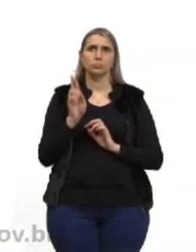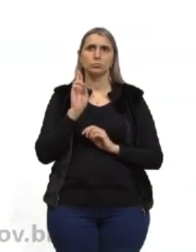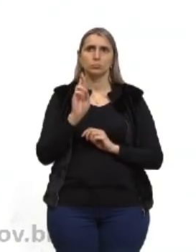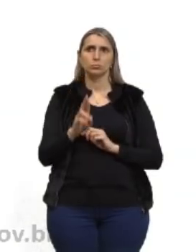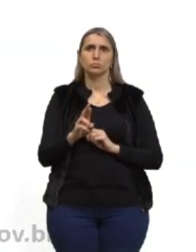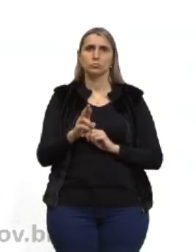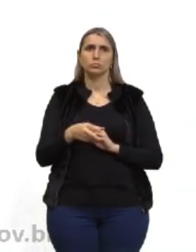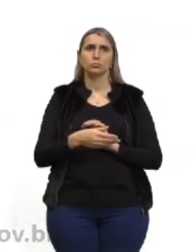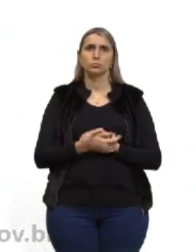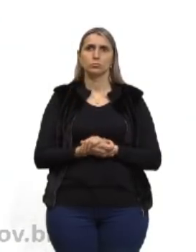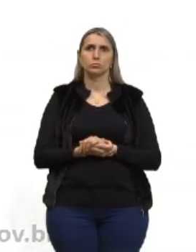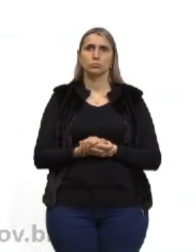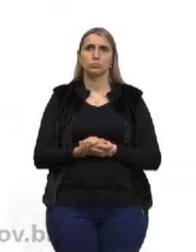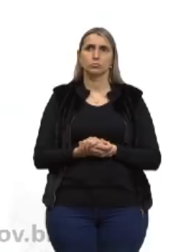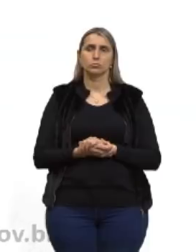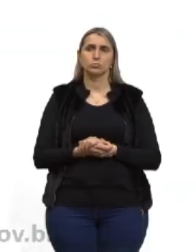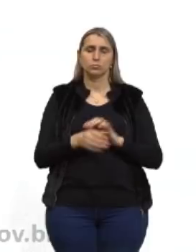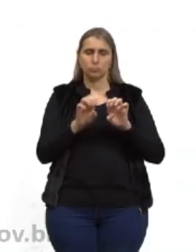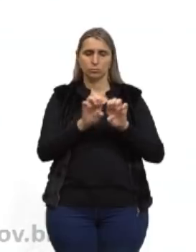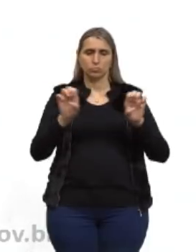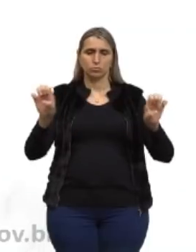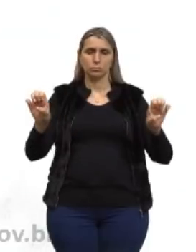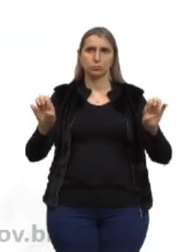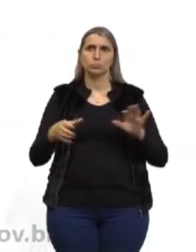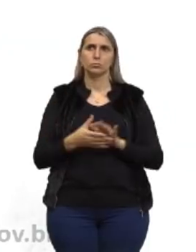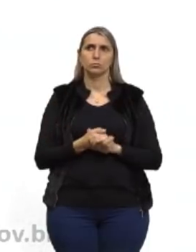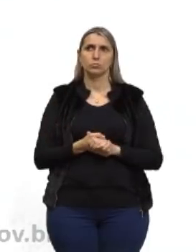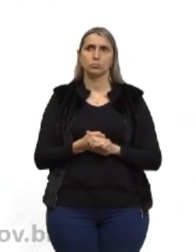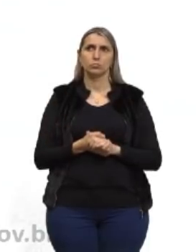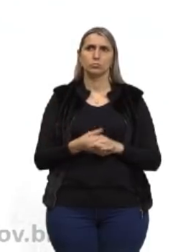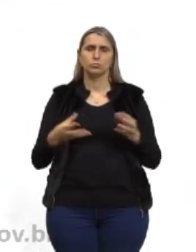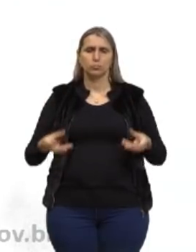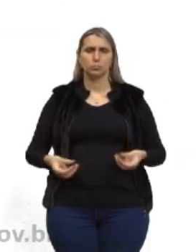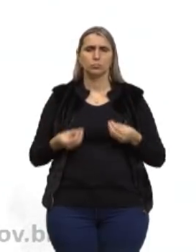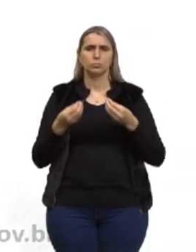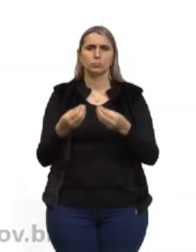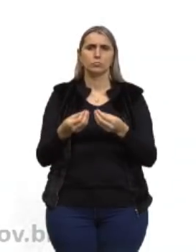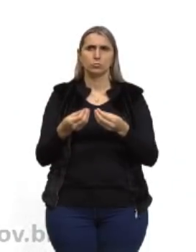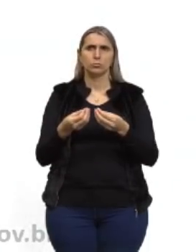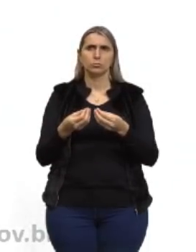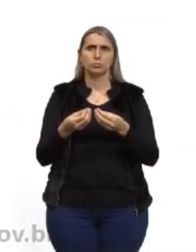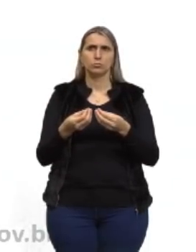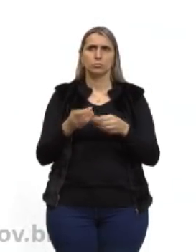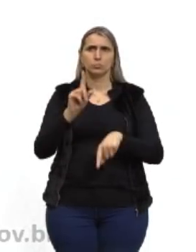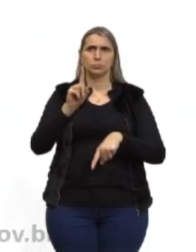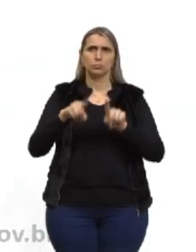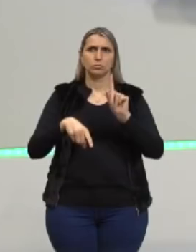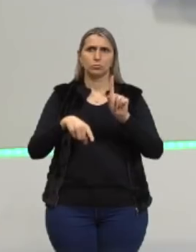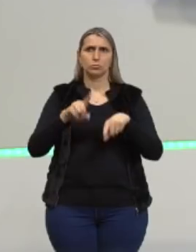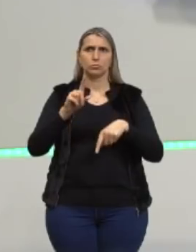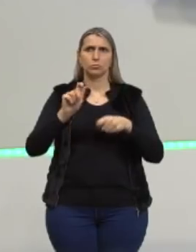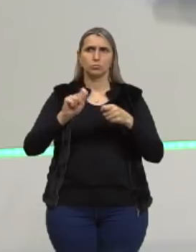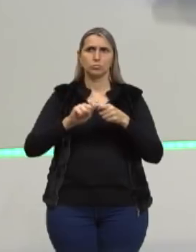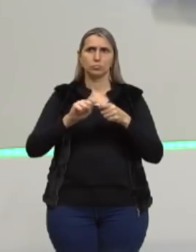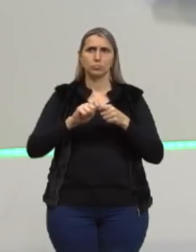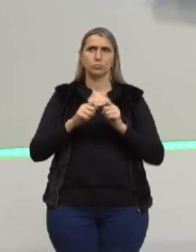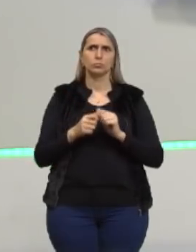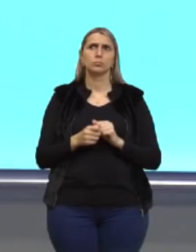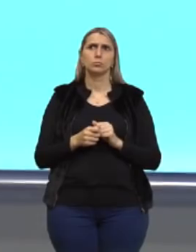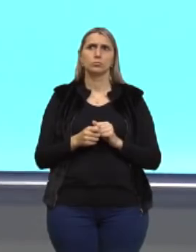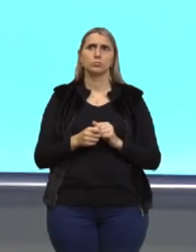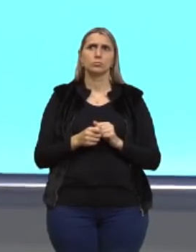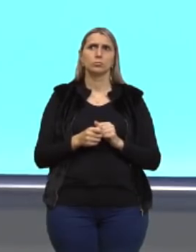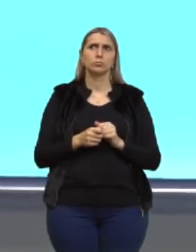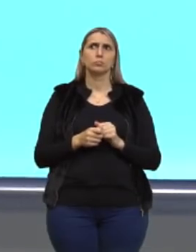resultado a gente achou dessa calção lembrando ele deu a entalpia de formação do óxido de cálcio do dióxido